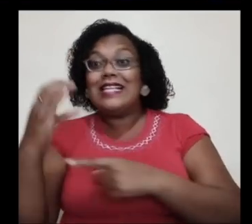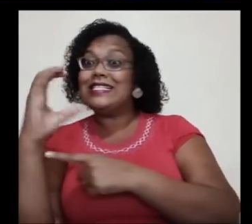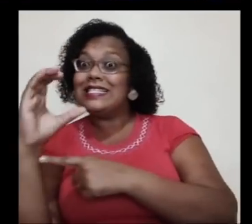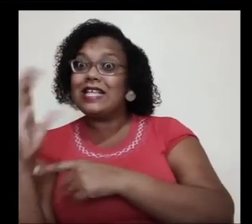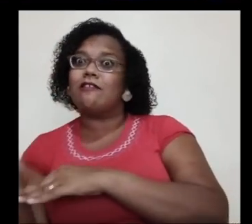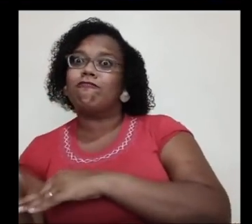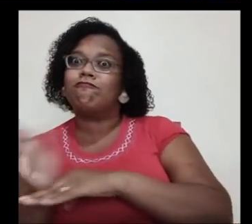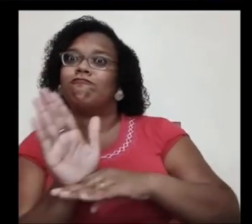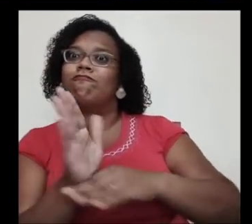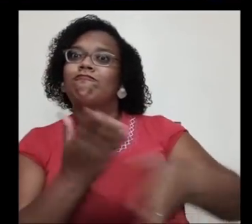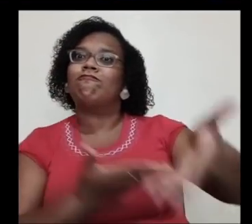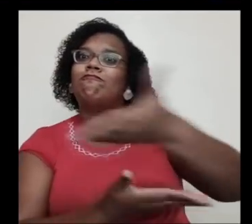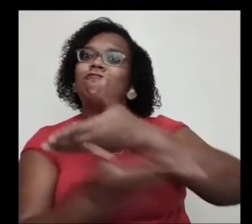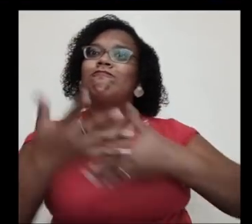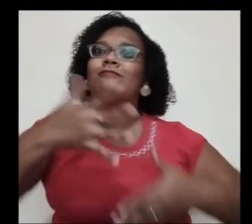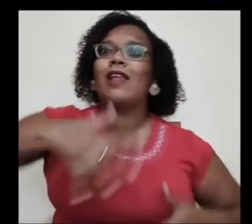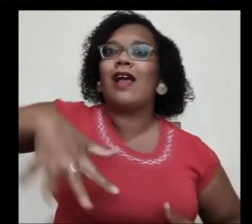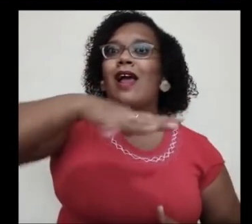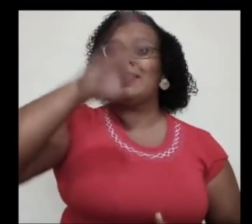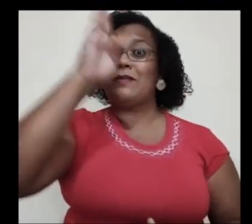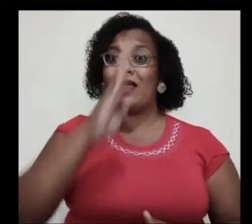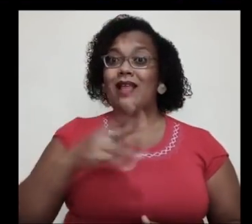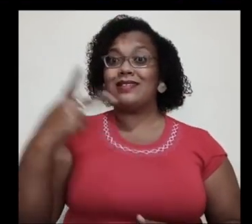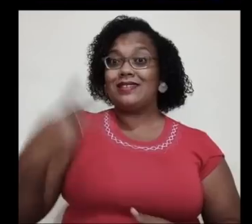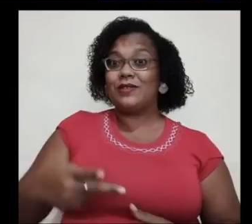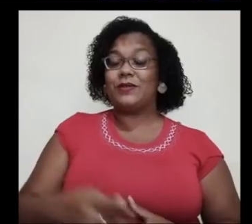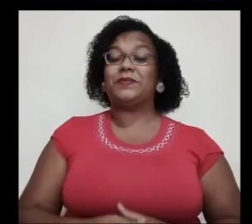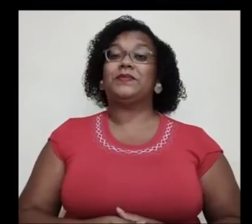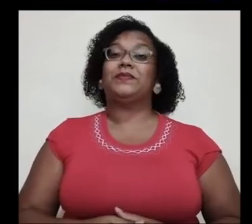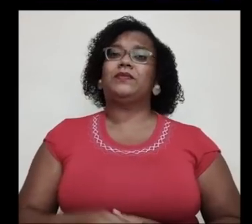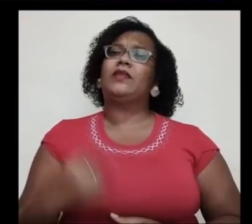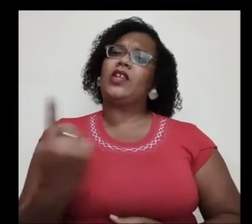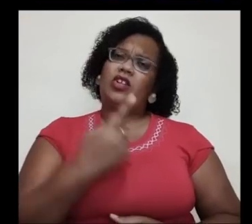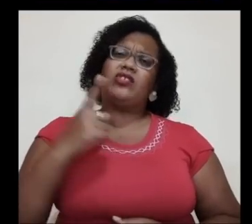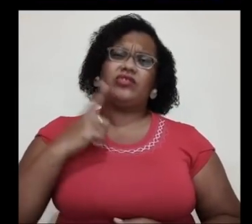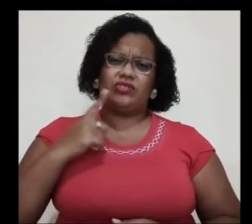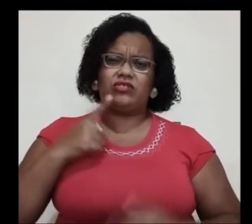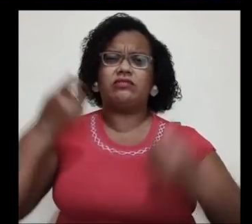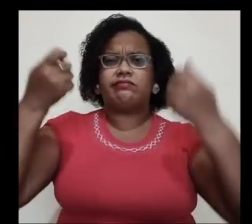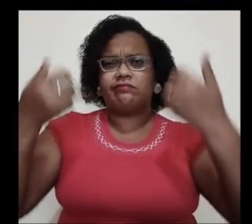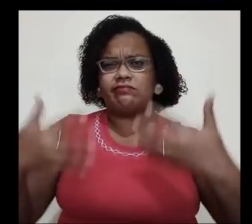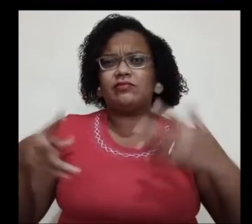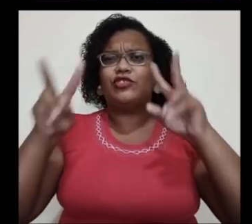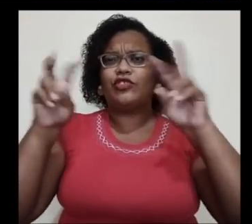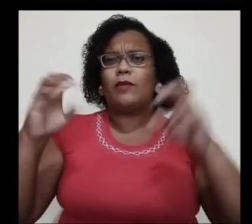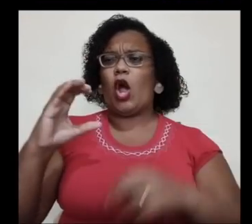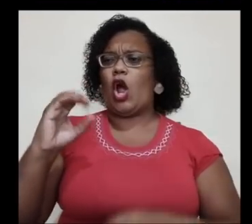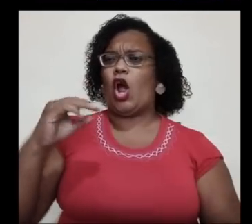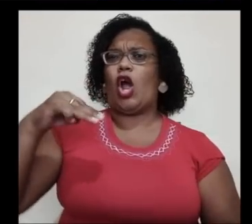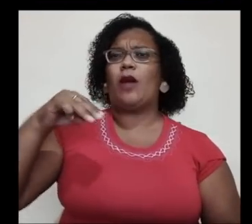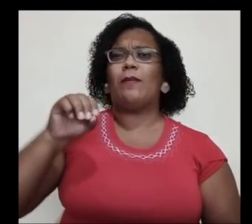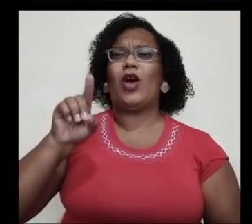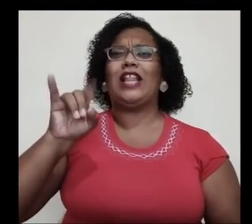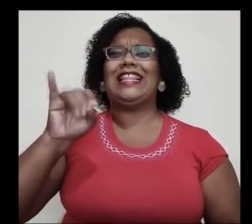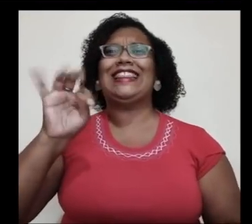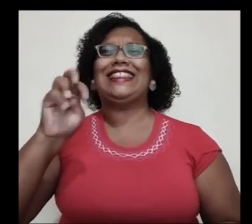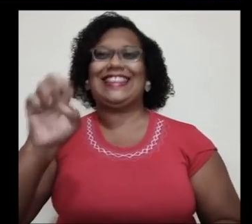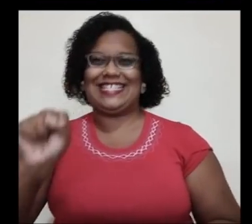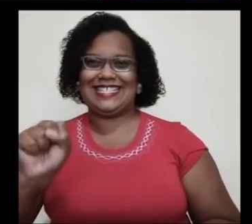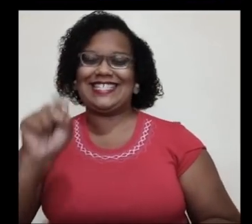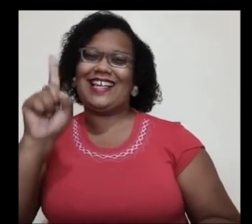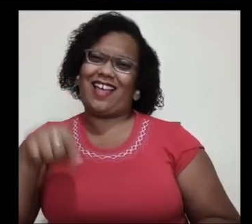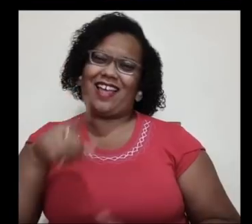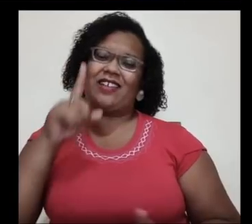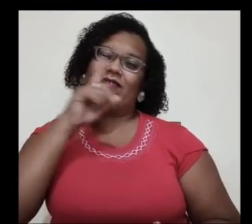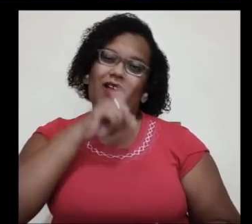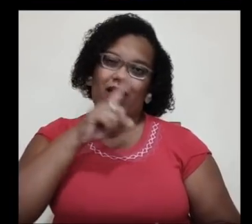aqui de commodities, frequentemente, que é uma falha do sistema ou uma deficiência hoje do